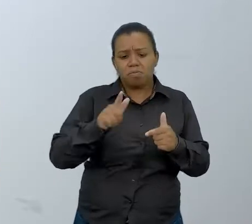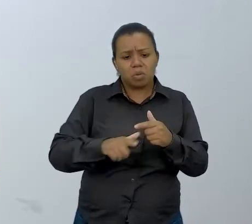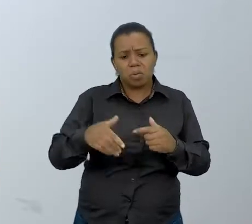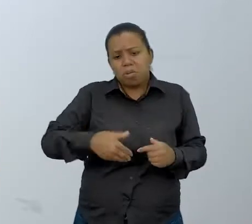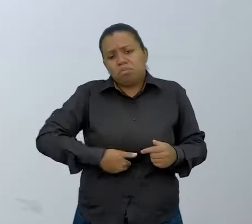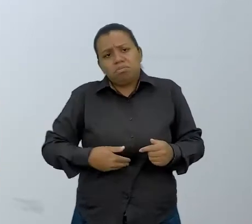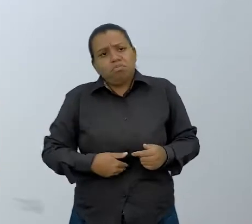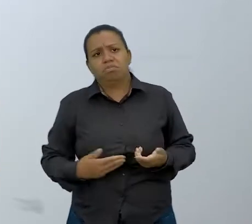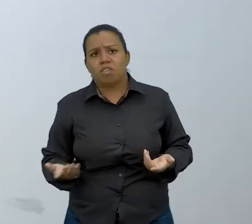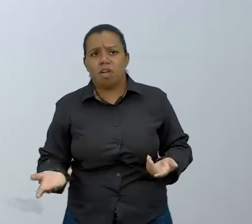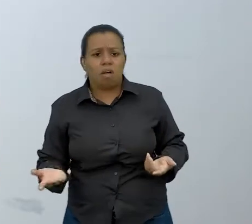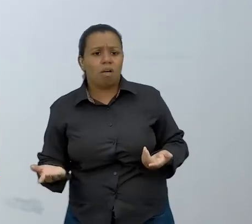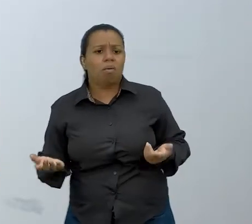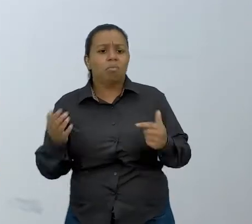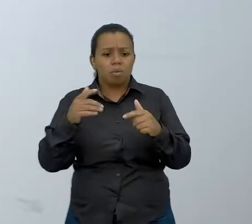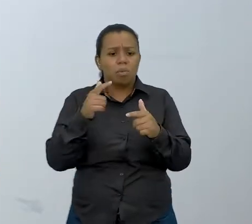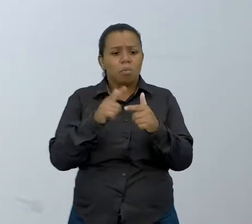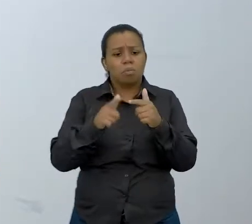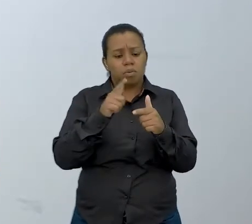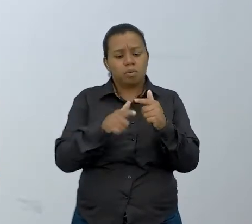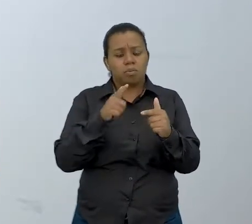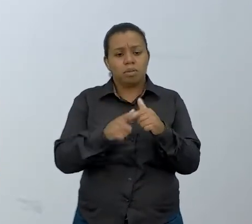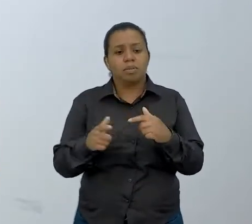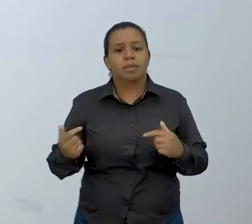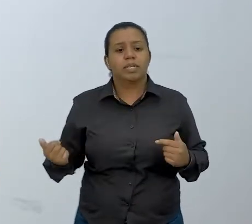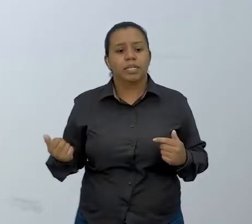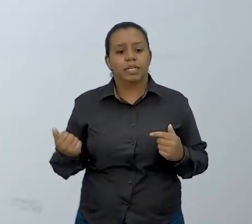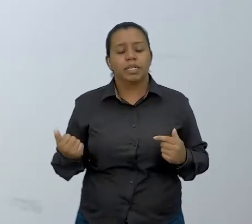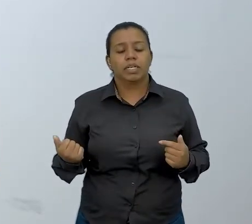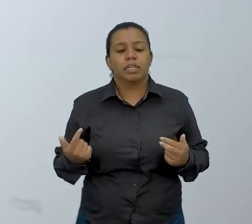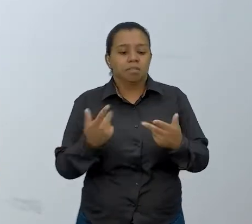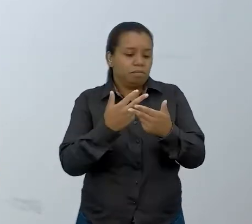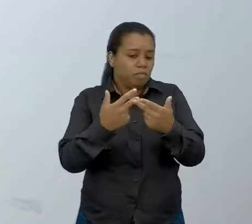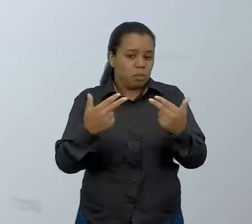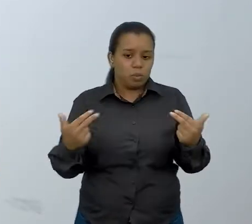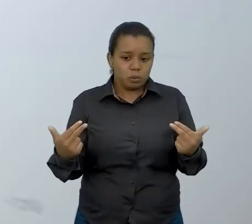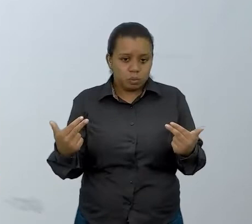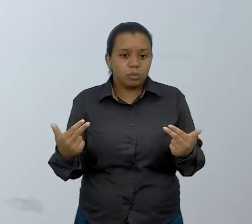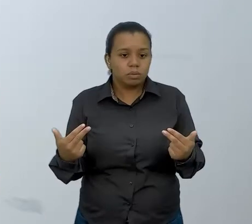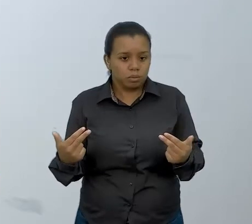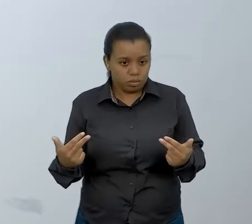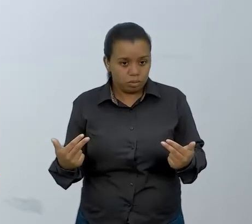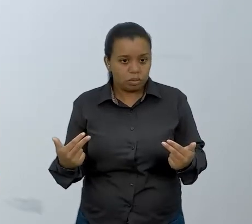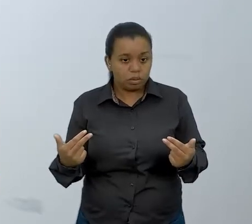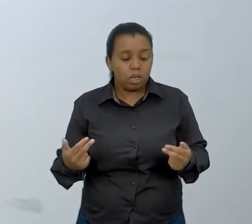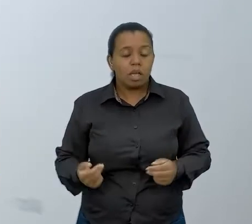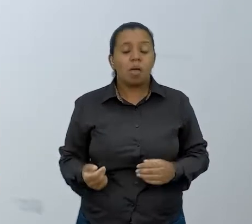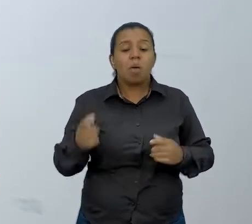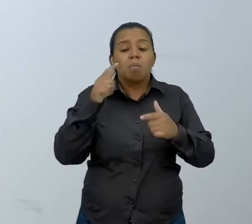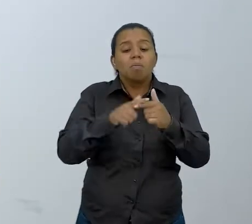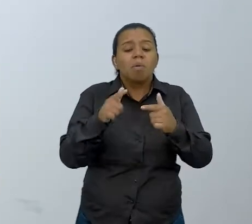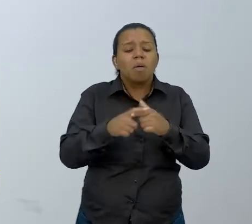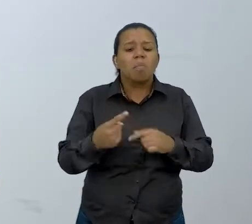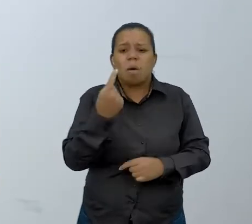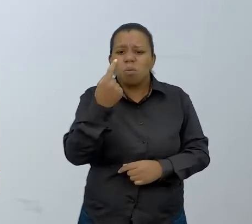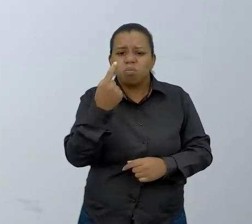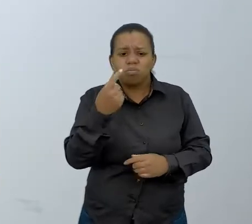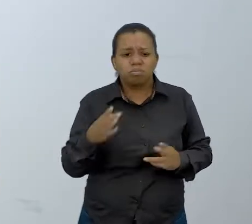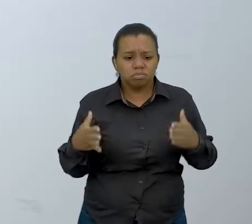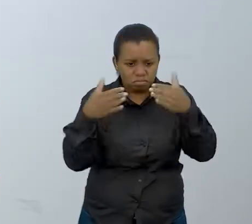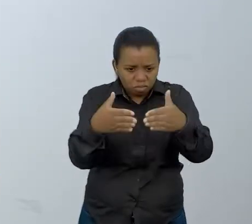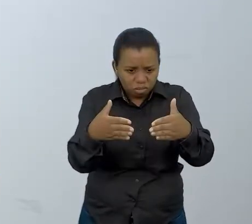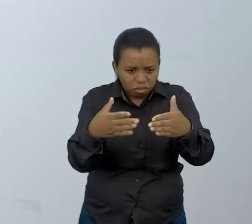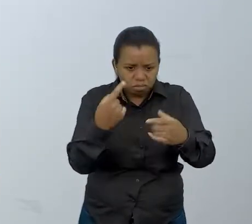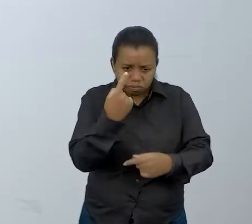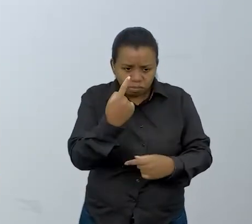alimentação, a gente pode pensar sobre tantas outras questões que não têm a sua raiz apenas em um aspecto, mas na verdade é uma